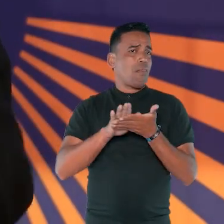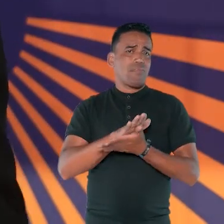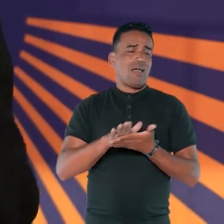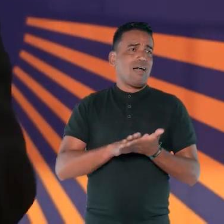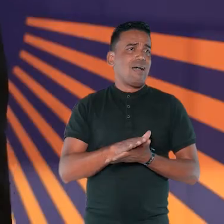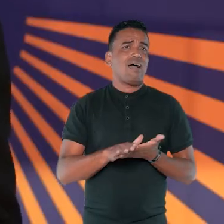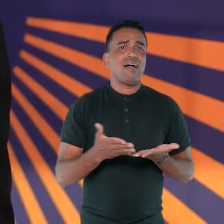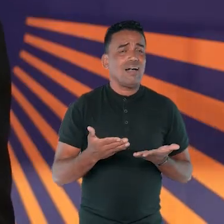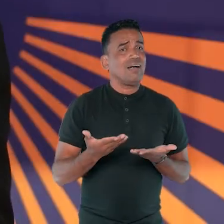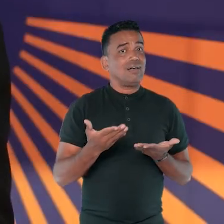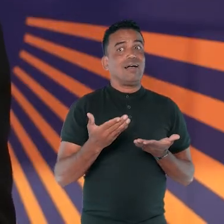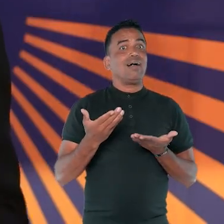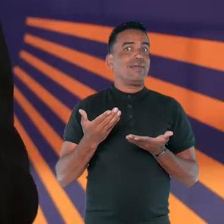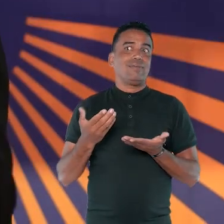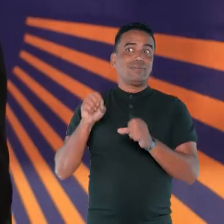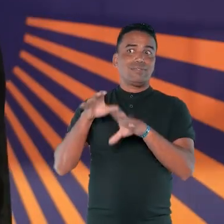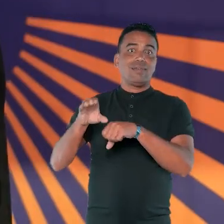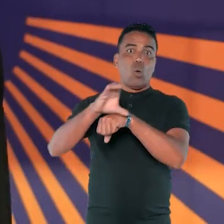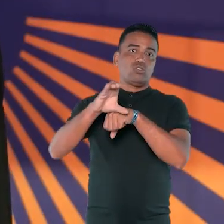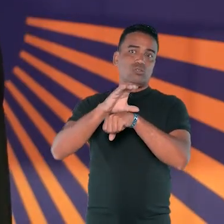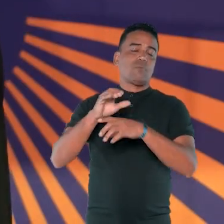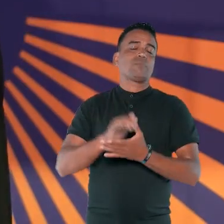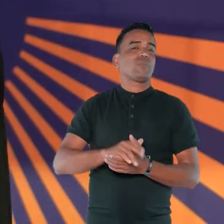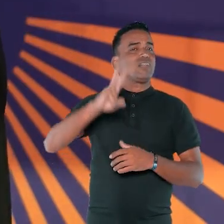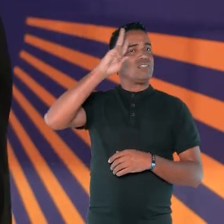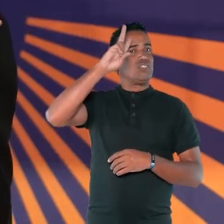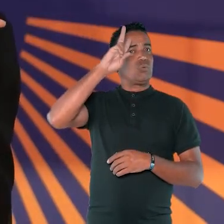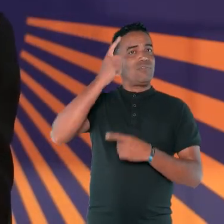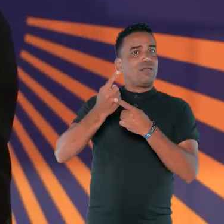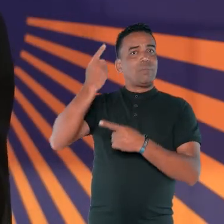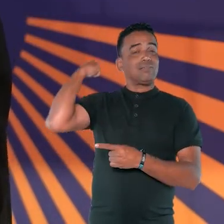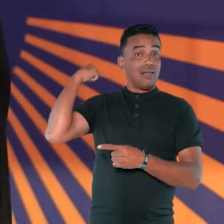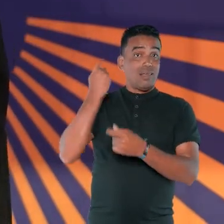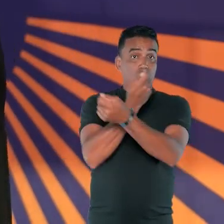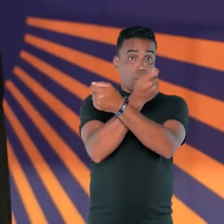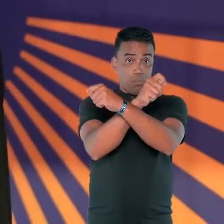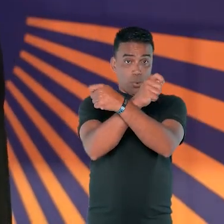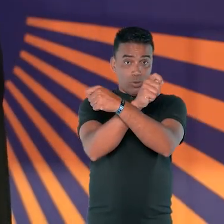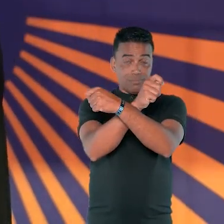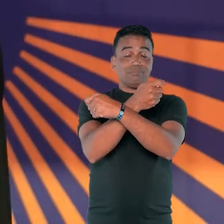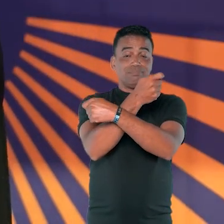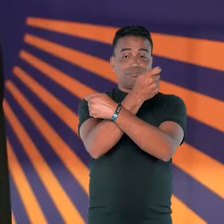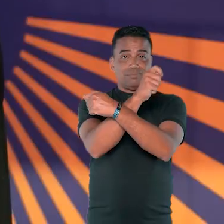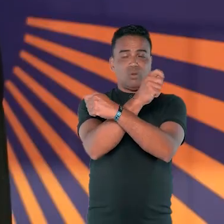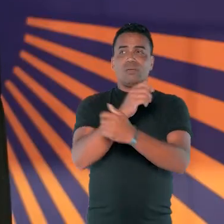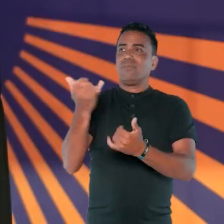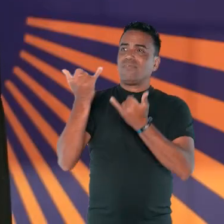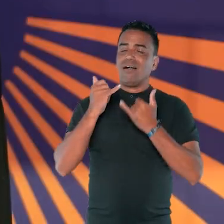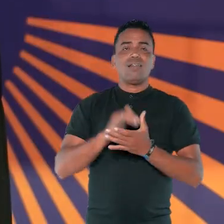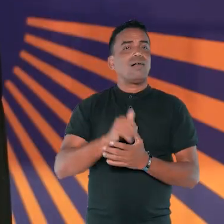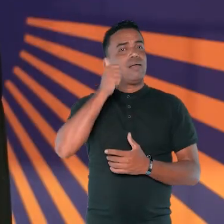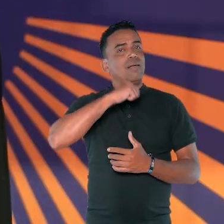aí ele me ensina a dar uma aula de Constituição, aí outro dia, segunda-feira passada, saindo da PUC, peguei um que me fala, minha mãe